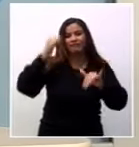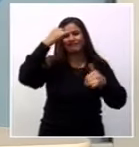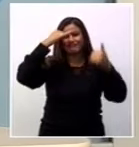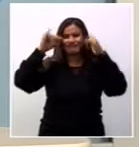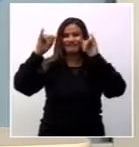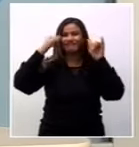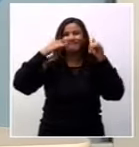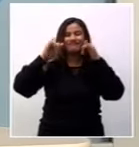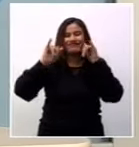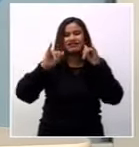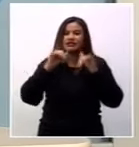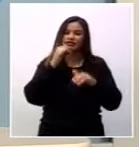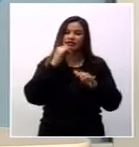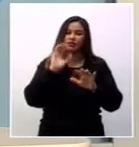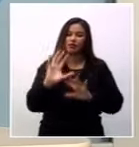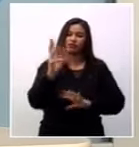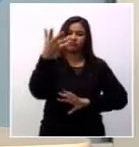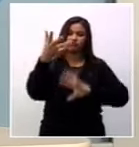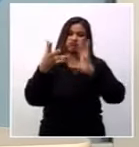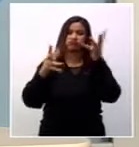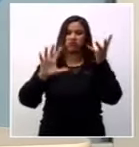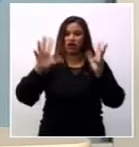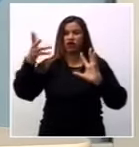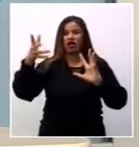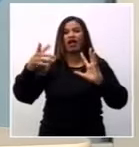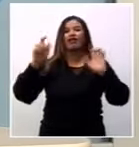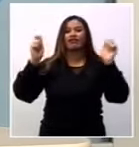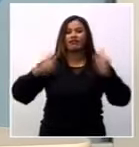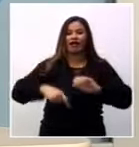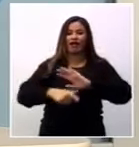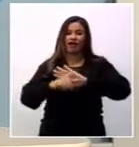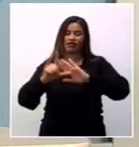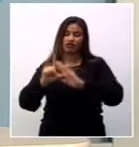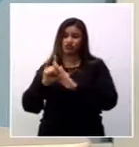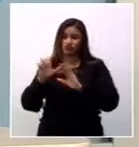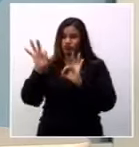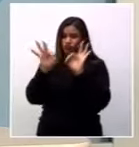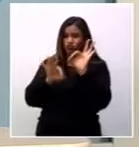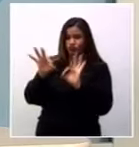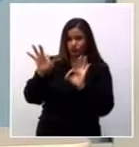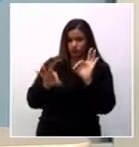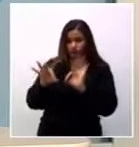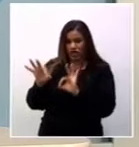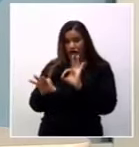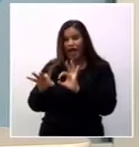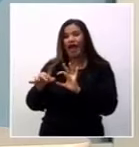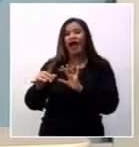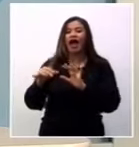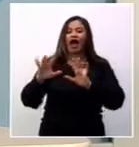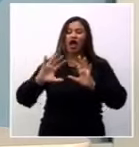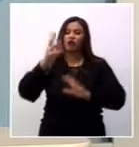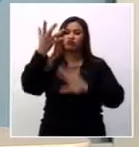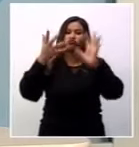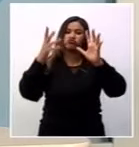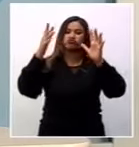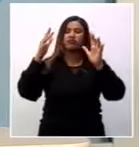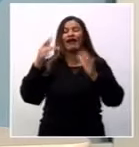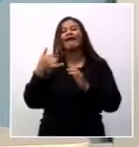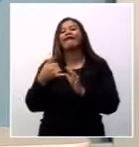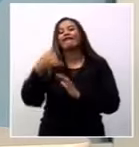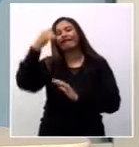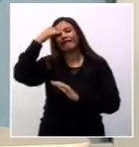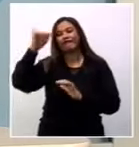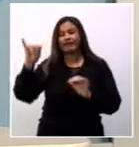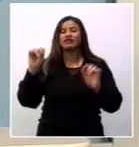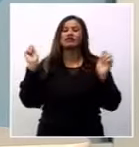né, não afete tanto as populações, as diferentes populações em diversos lugares do mundo. E daqui a pouquinho